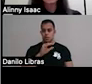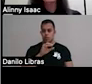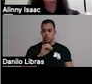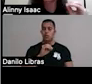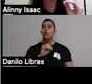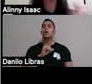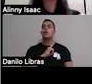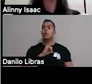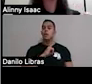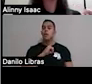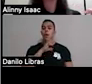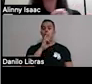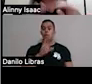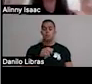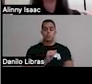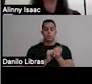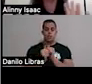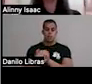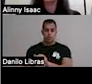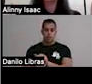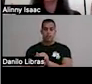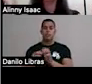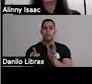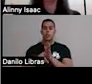primeira instância uma resposta adaptativa mesmo de